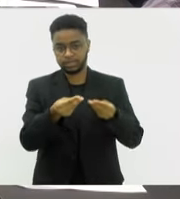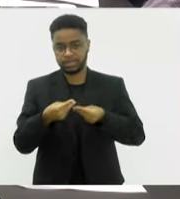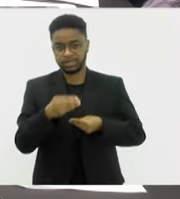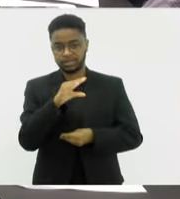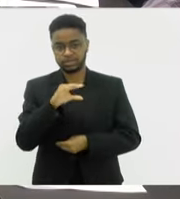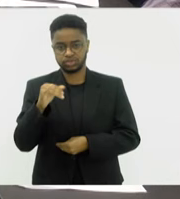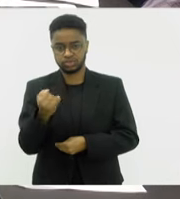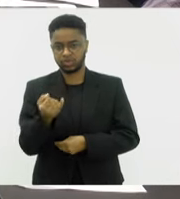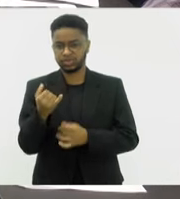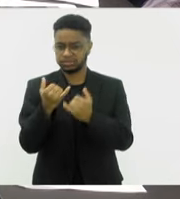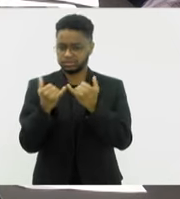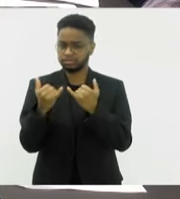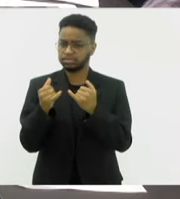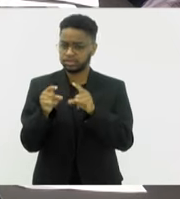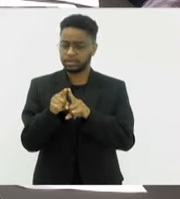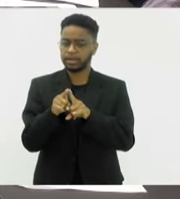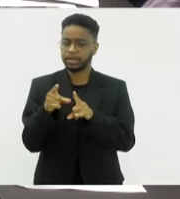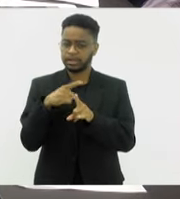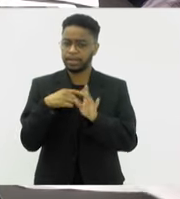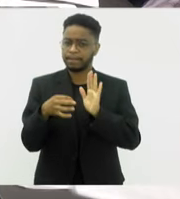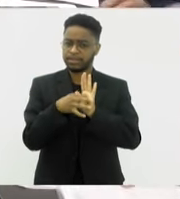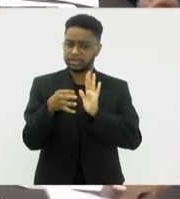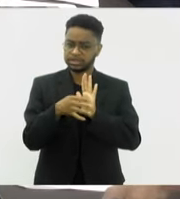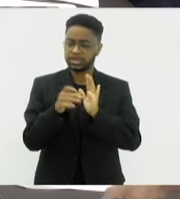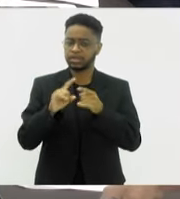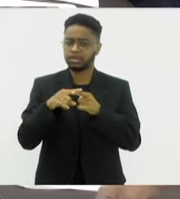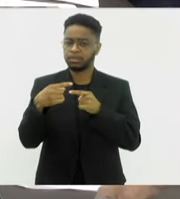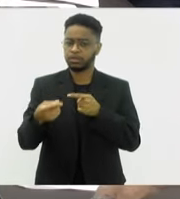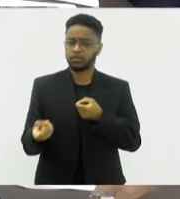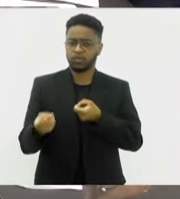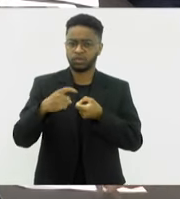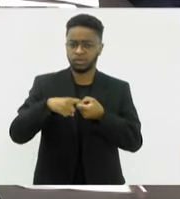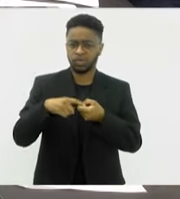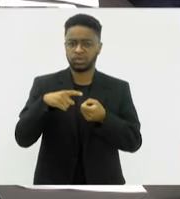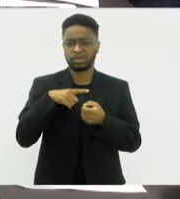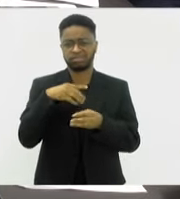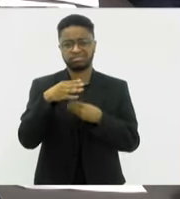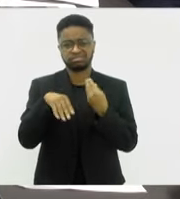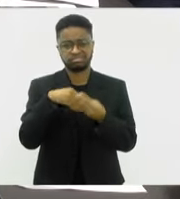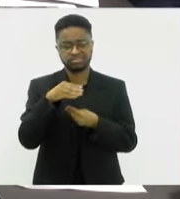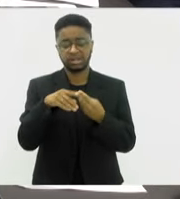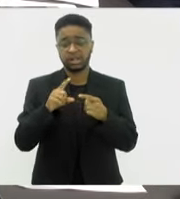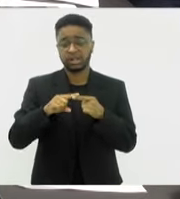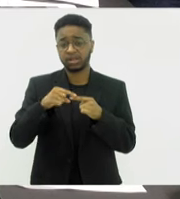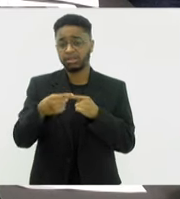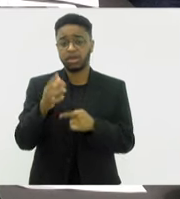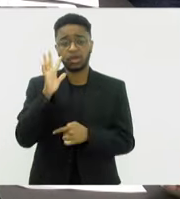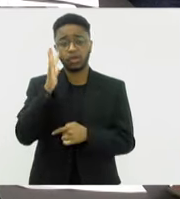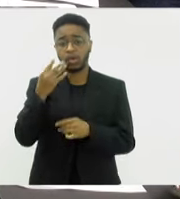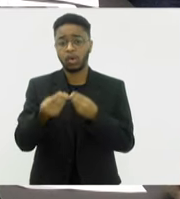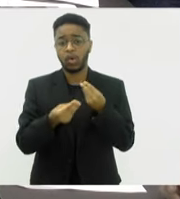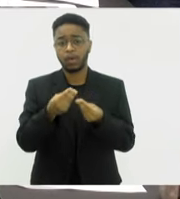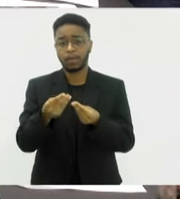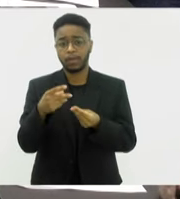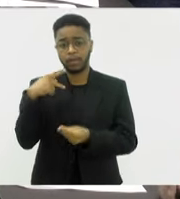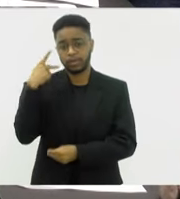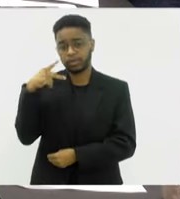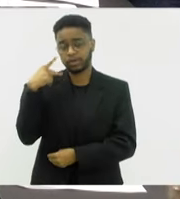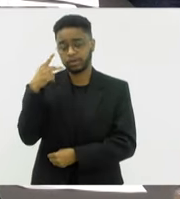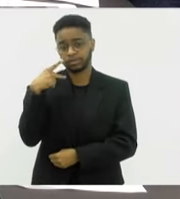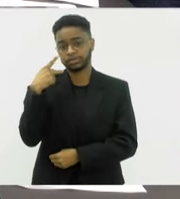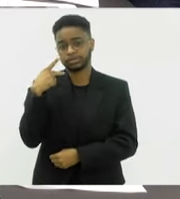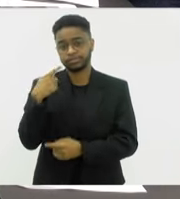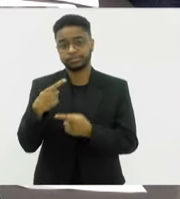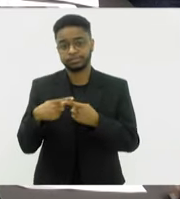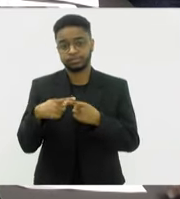caso muito similar, já tinha recebido parecer, voltou, enfim, um embrólio, e que foi resolvido na política, né?